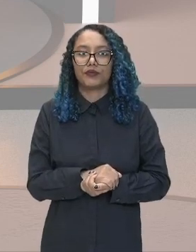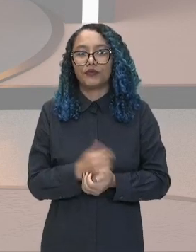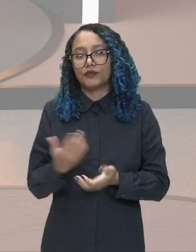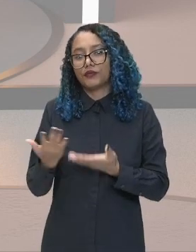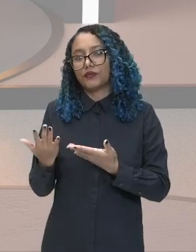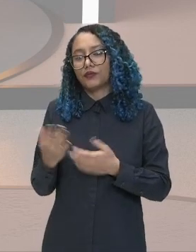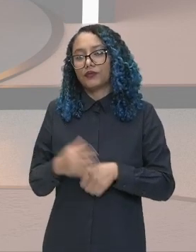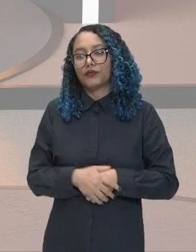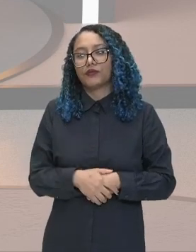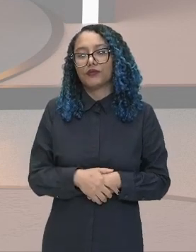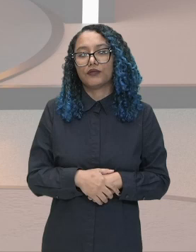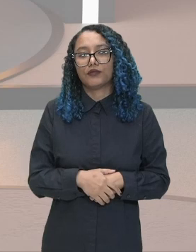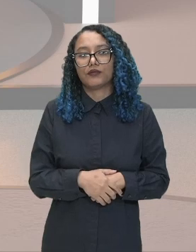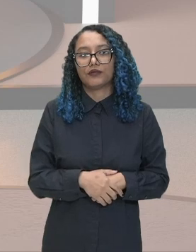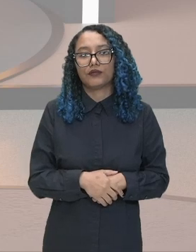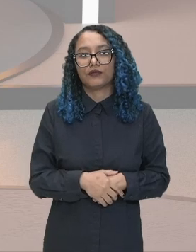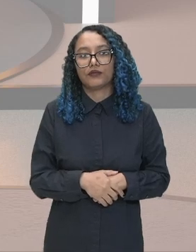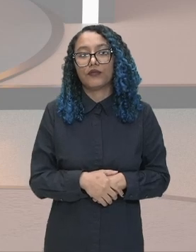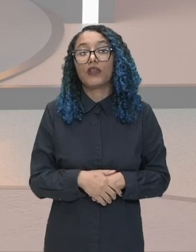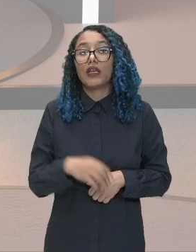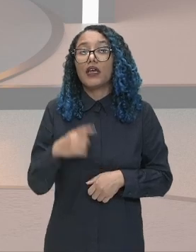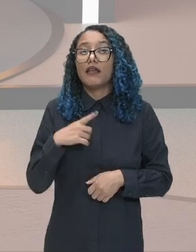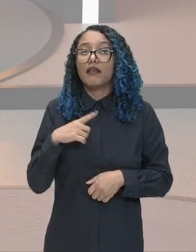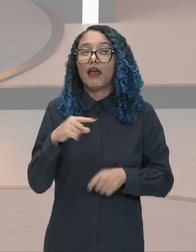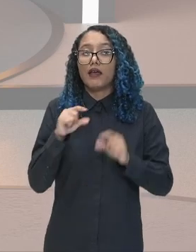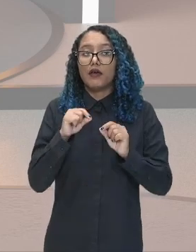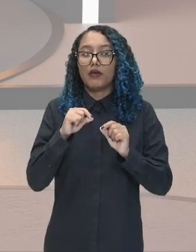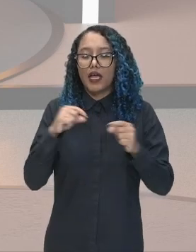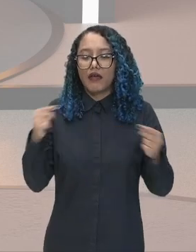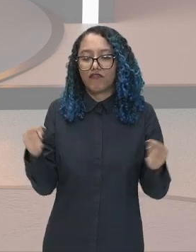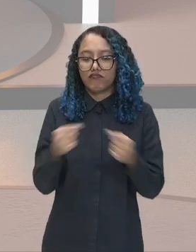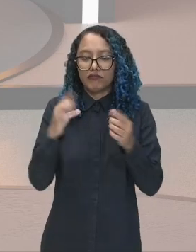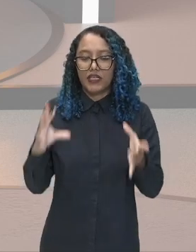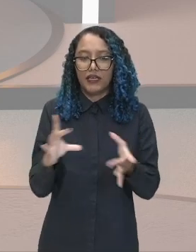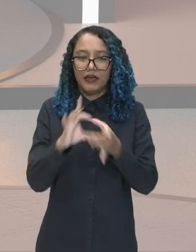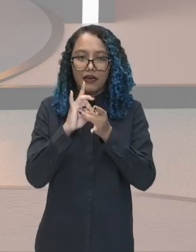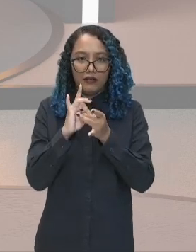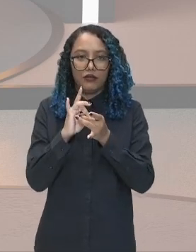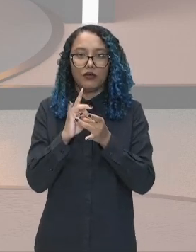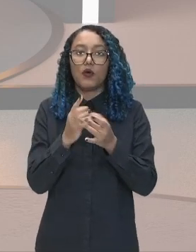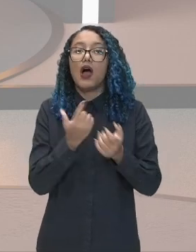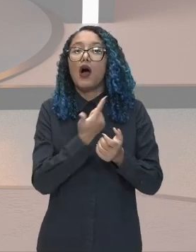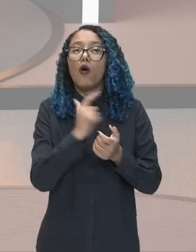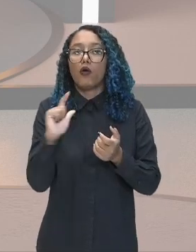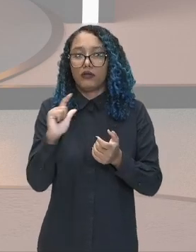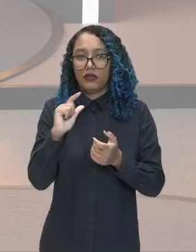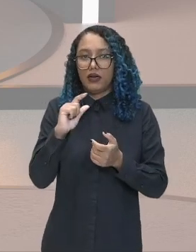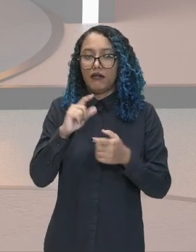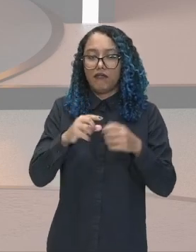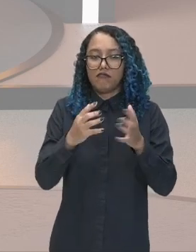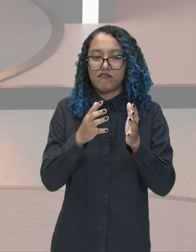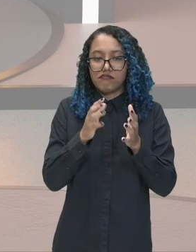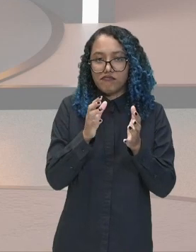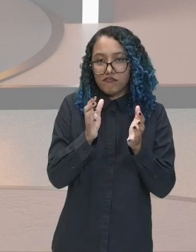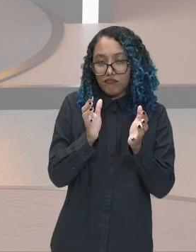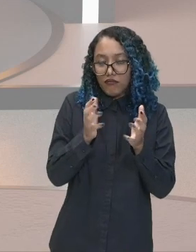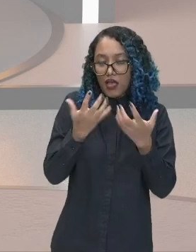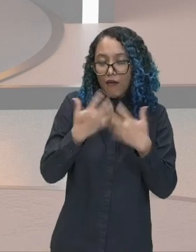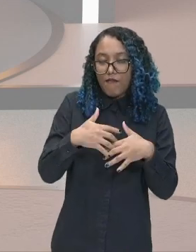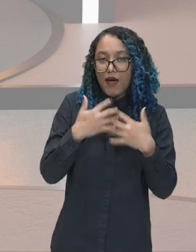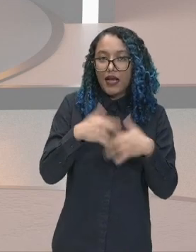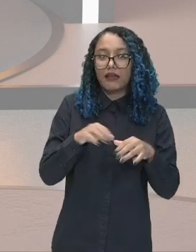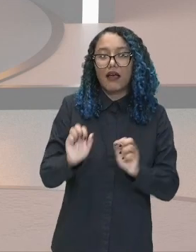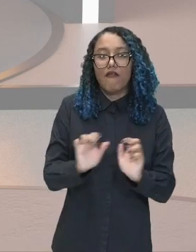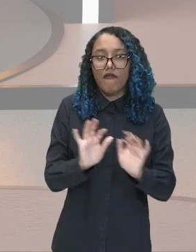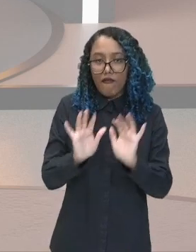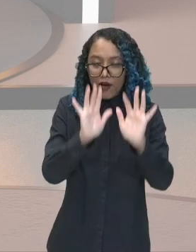mecânico, que vai ser tocado pela máquina a vapor, né? Então é interessante você estar sempre ligado, por isso que a máquina a vapor ela é fundamental nesse